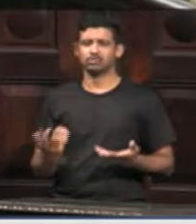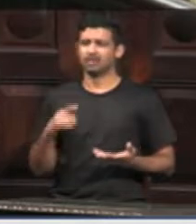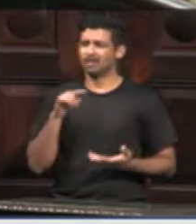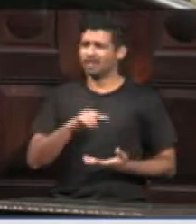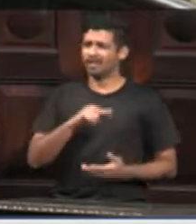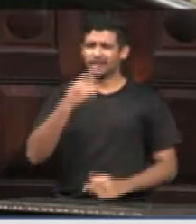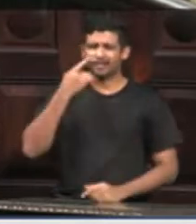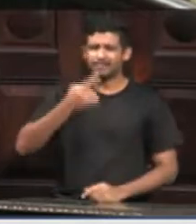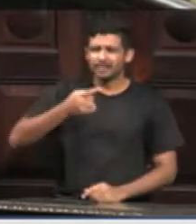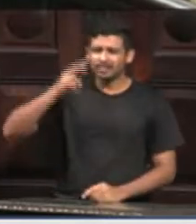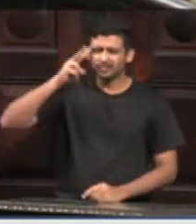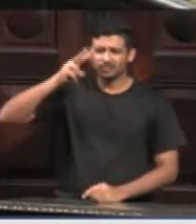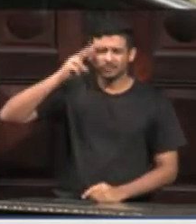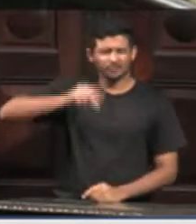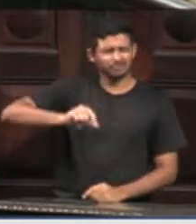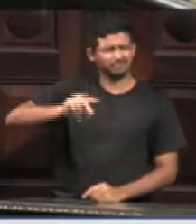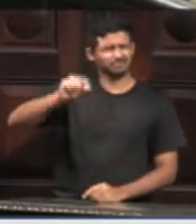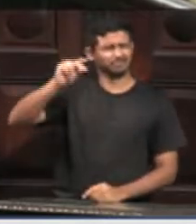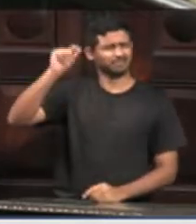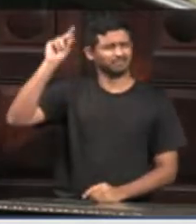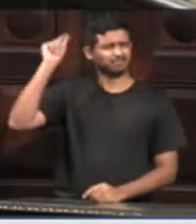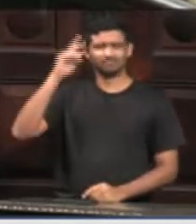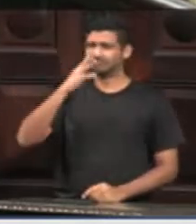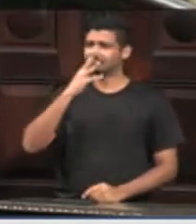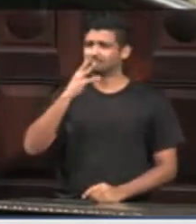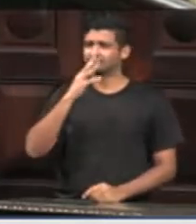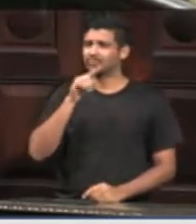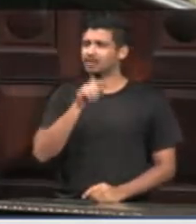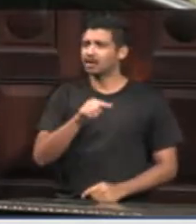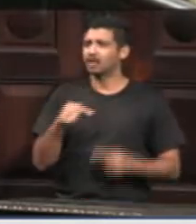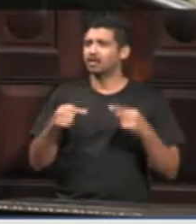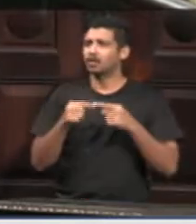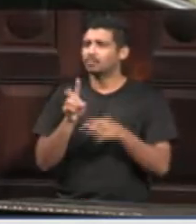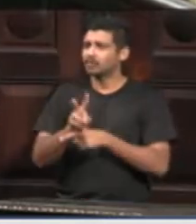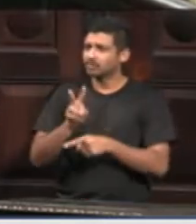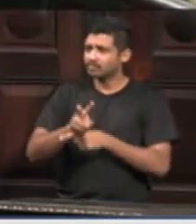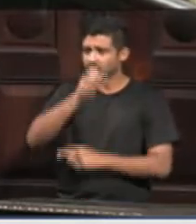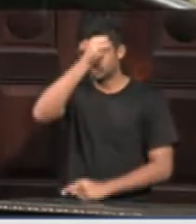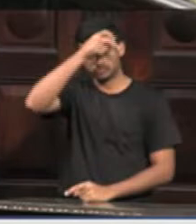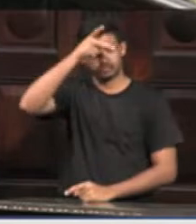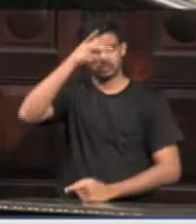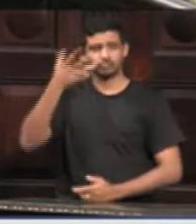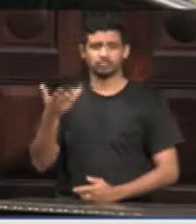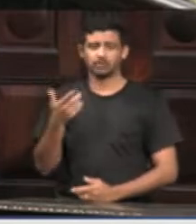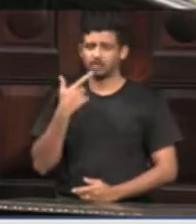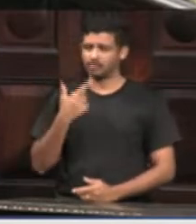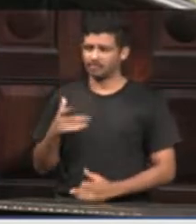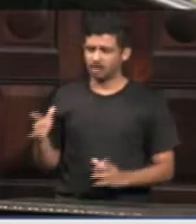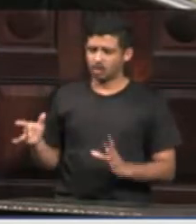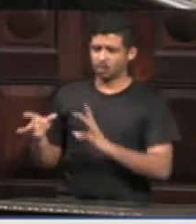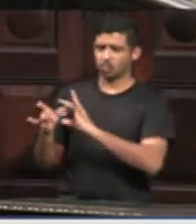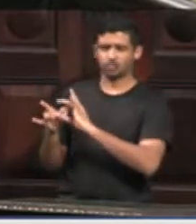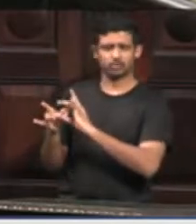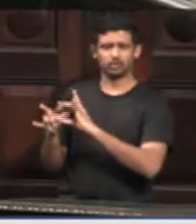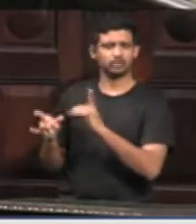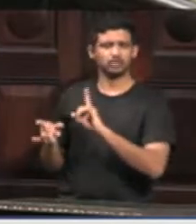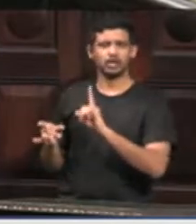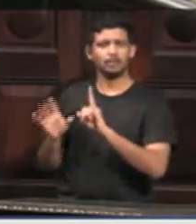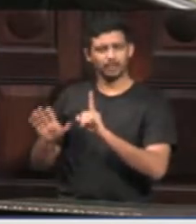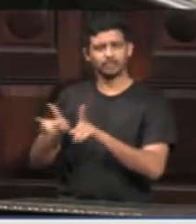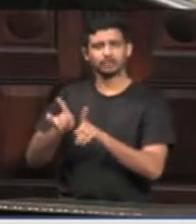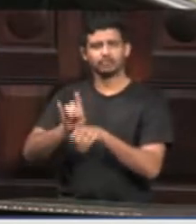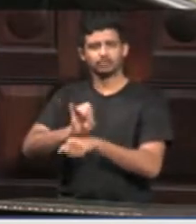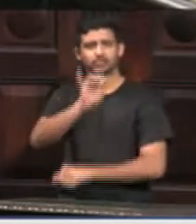história impecável, que é a Defensoria Pública, não só da União, quanto do Estado do Rio de